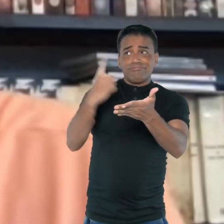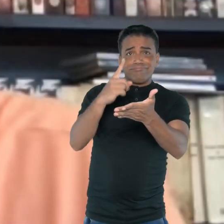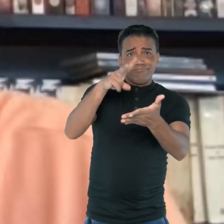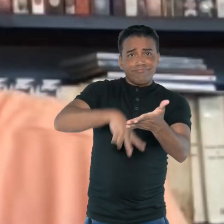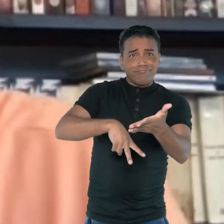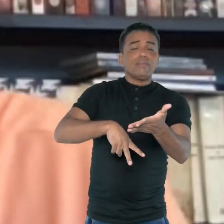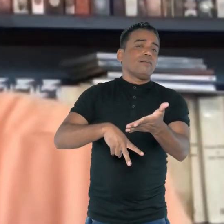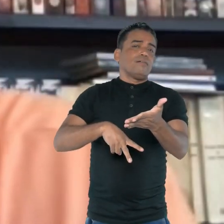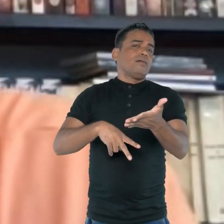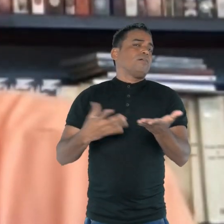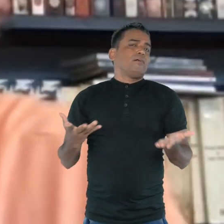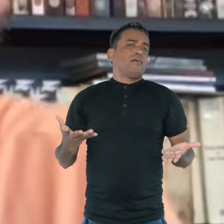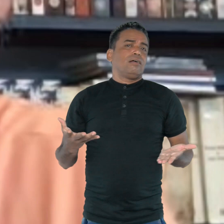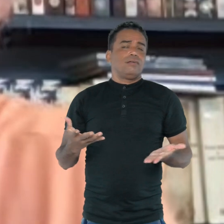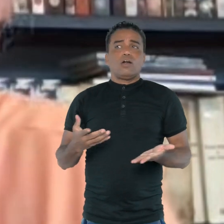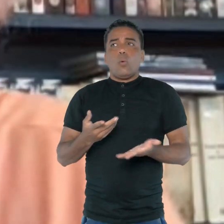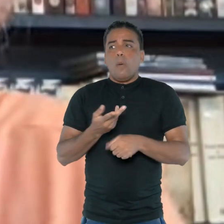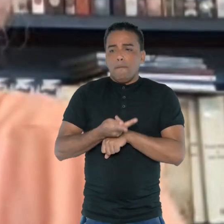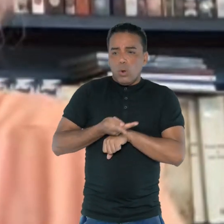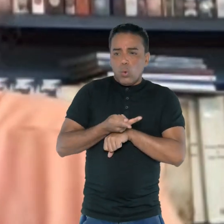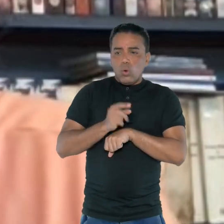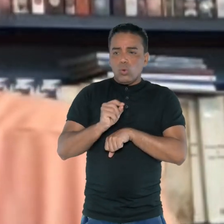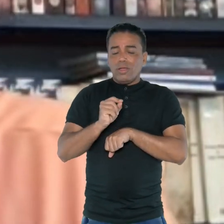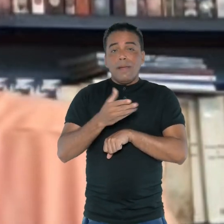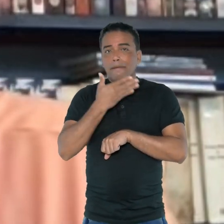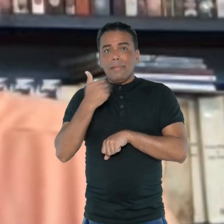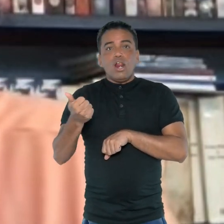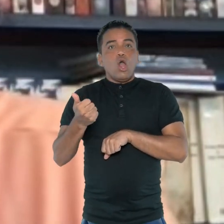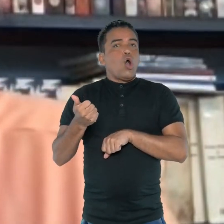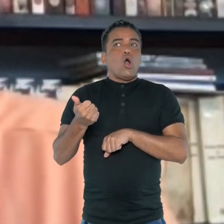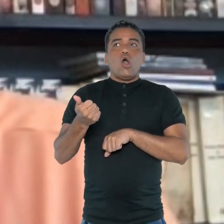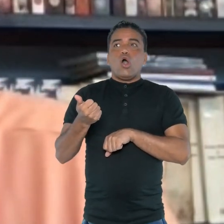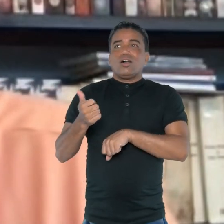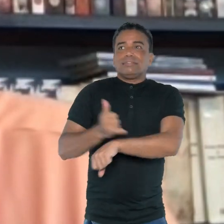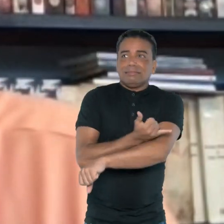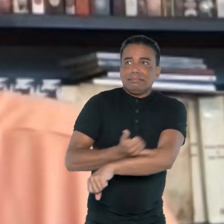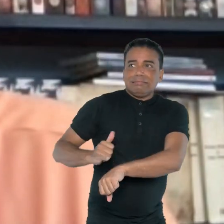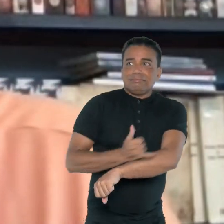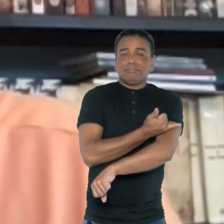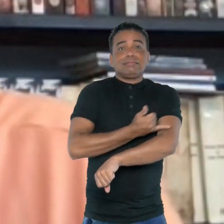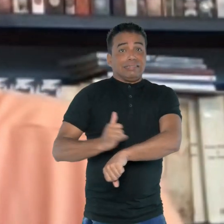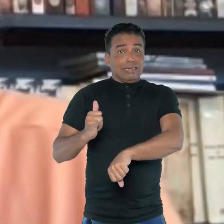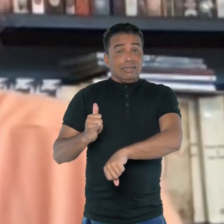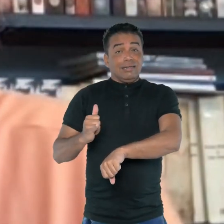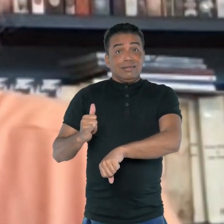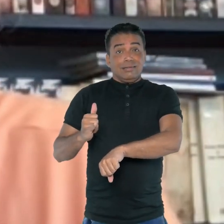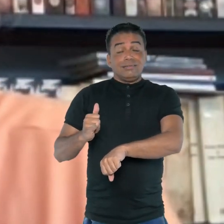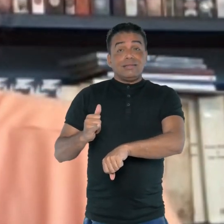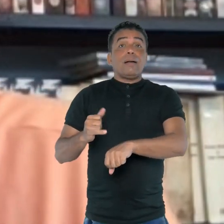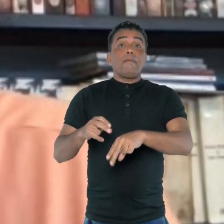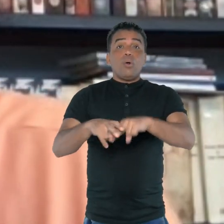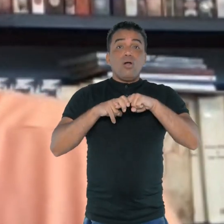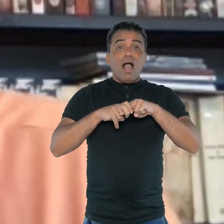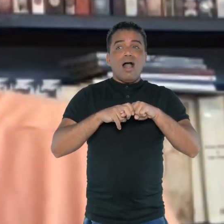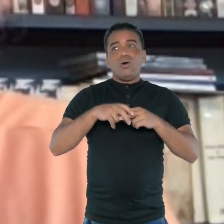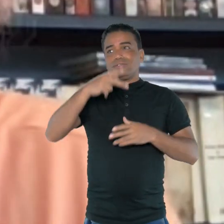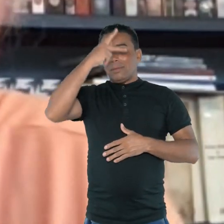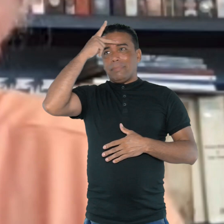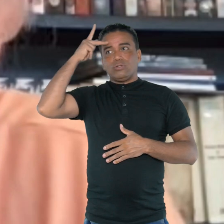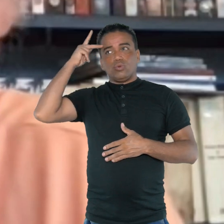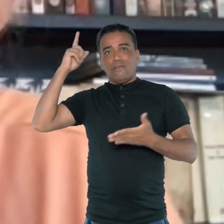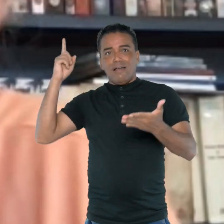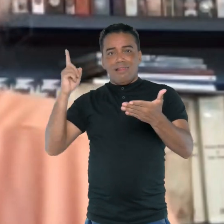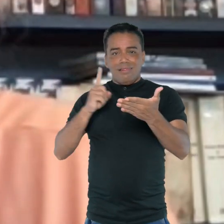procura-se, né, o que eu faço é procurar a melhor expressão para que o leitor seja capaz de